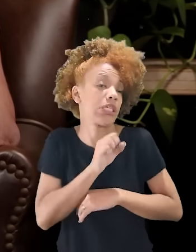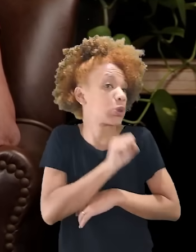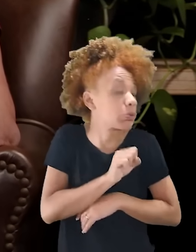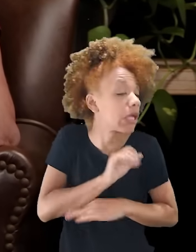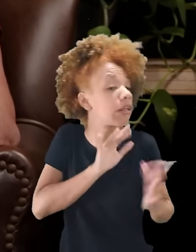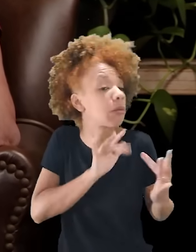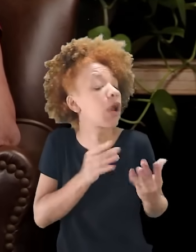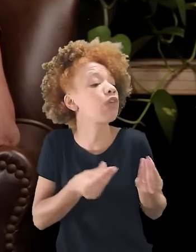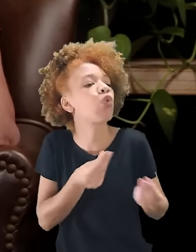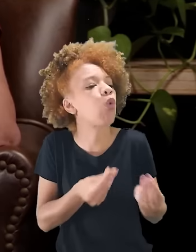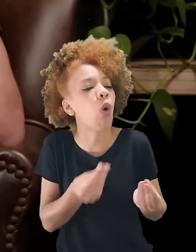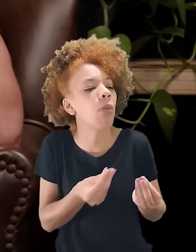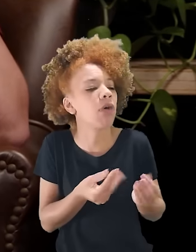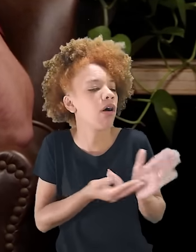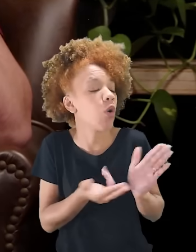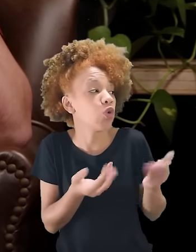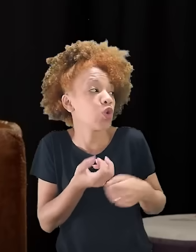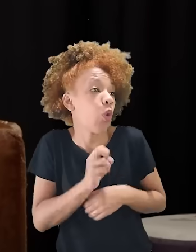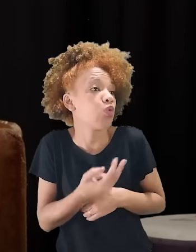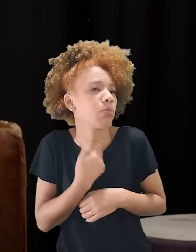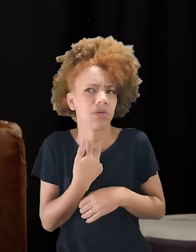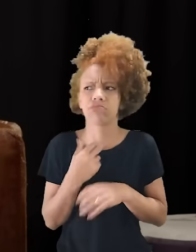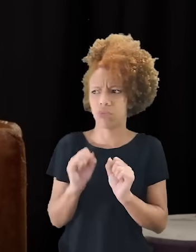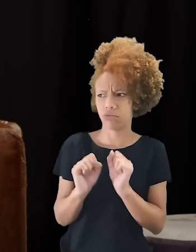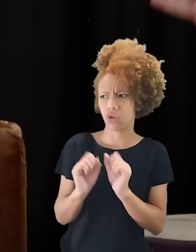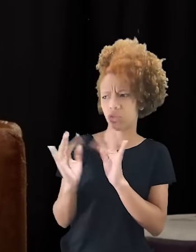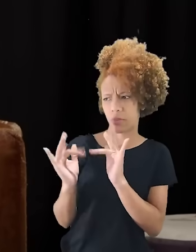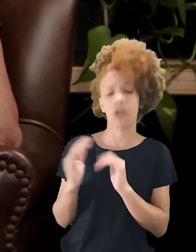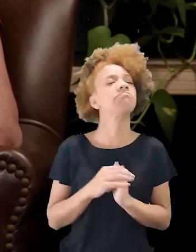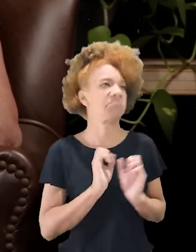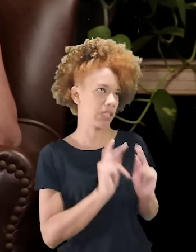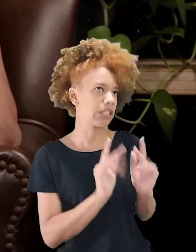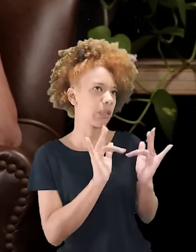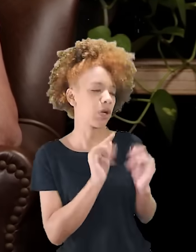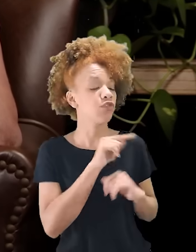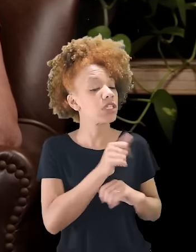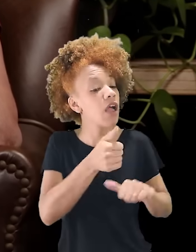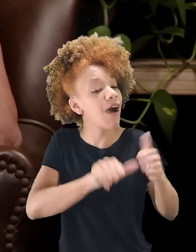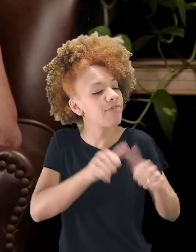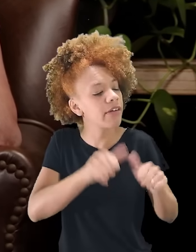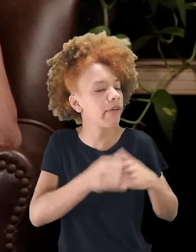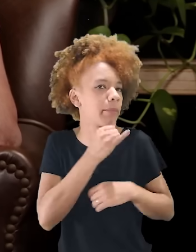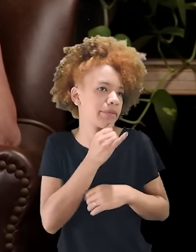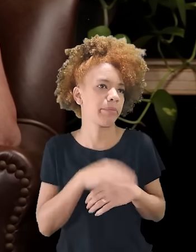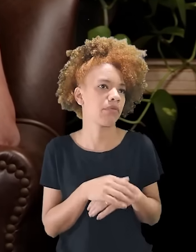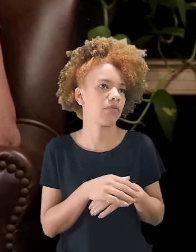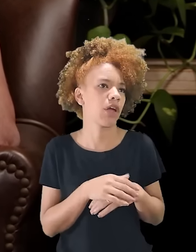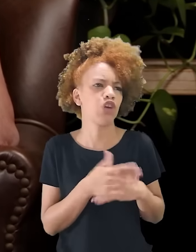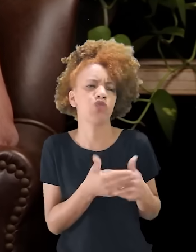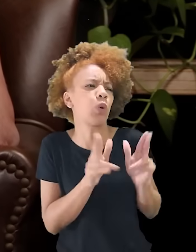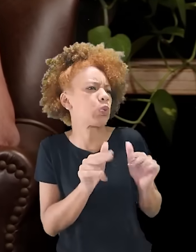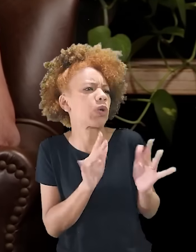solteira tá namorando como é que é seu status ou não pode falar sobre ess pode tô namorando tá você tá namorando você avalia isso por exemplo não vou